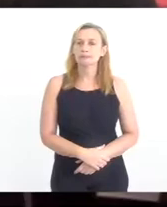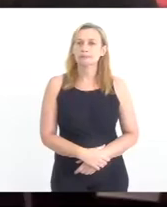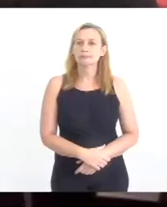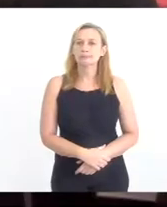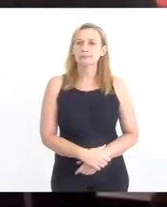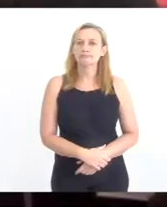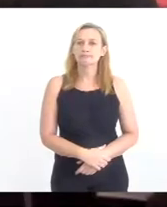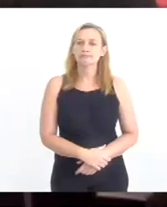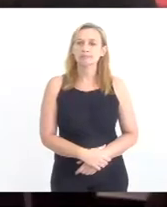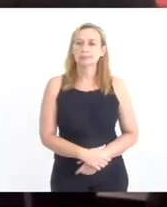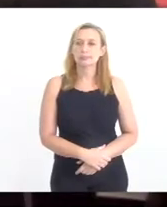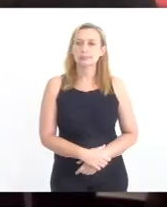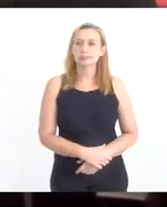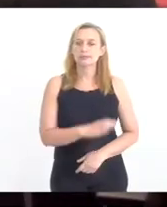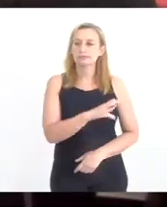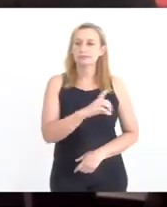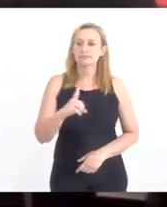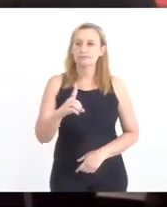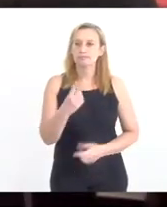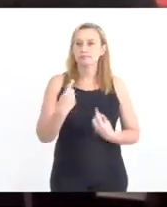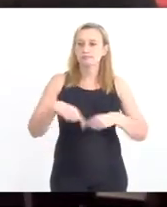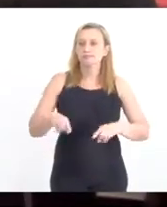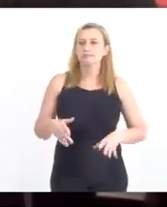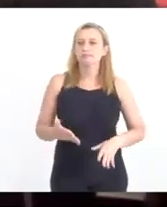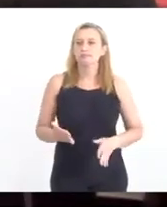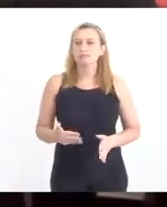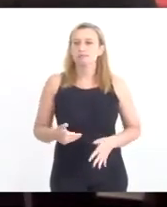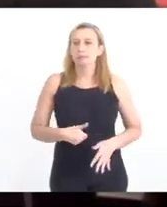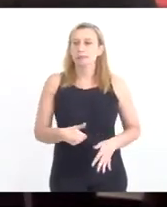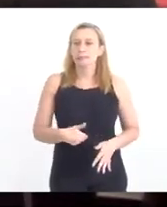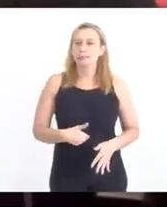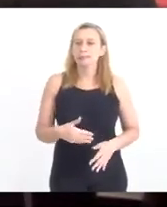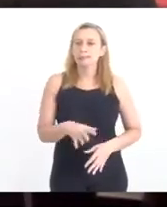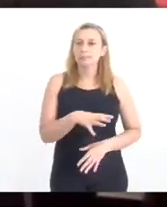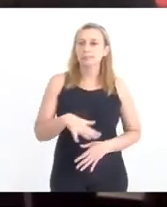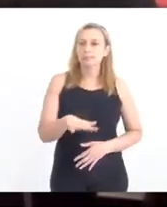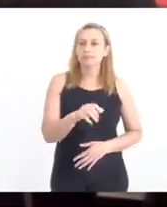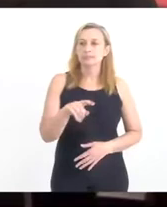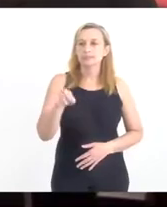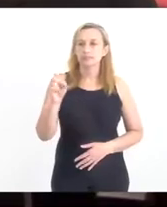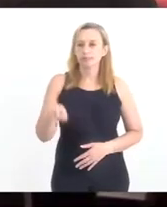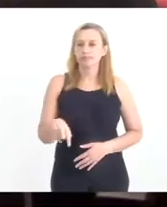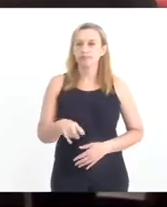Fernanda Vieira coordenadora de combate à fome da redes da Maré